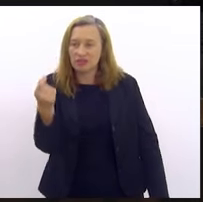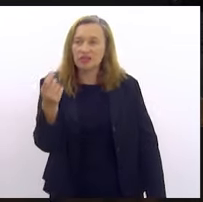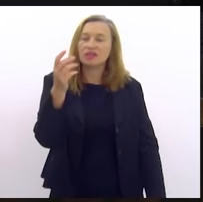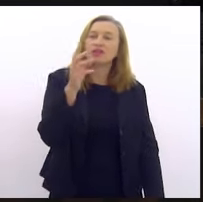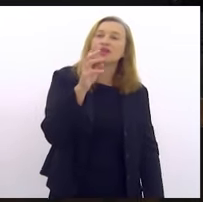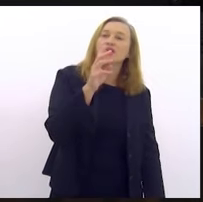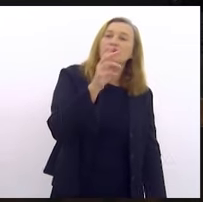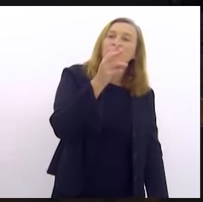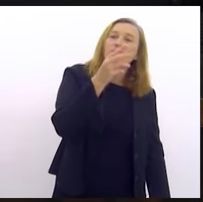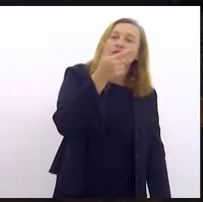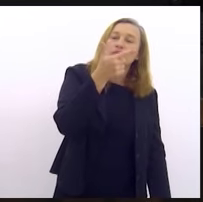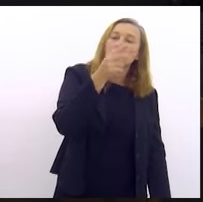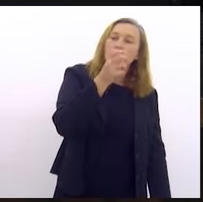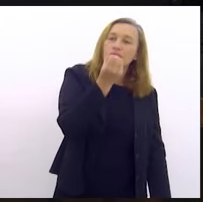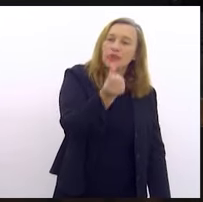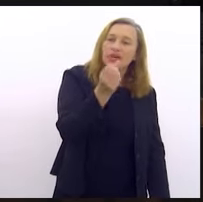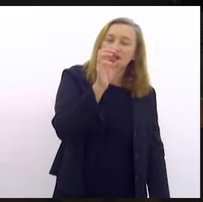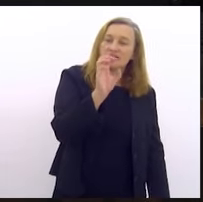3326/2020,